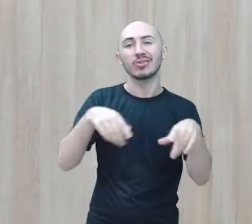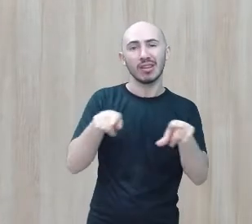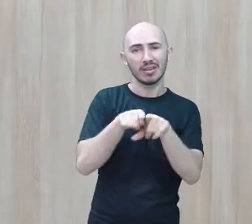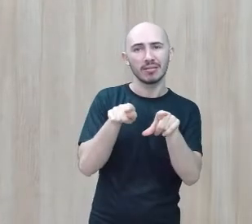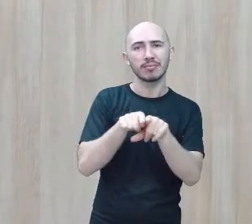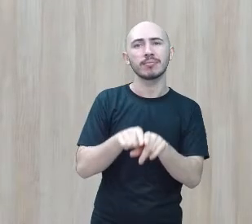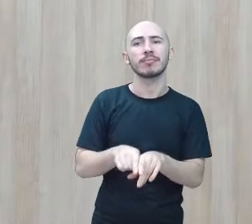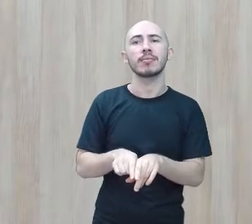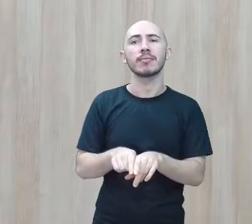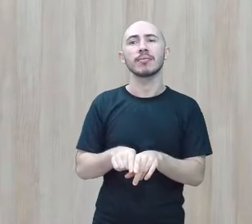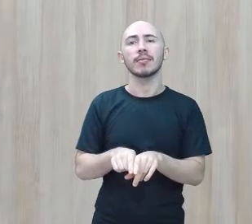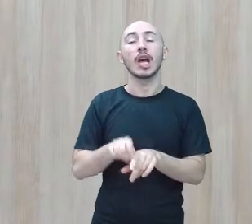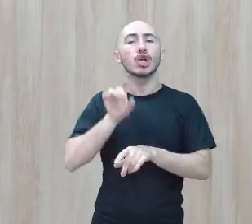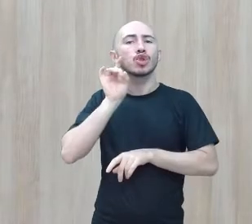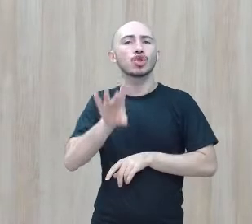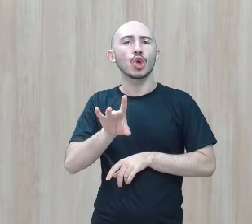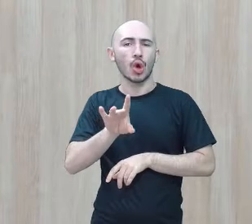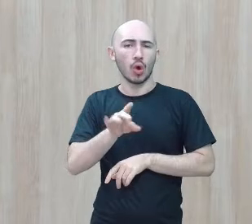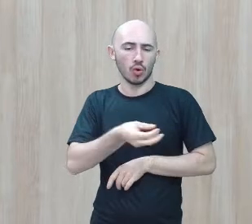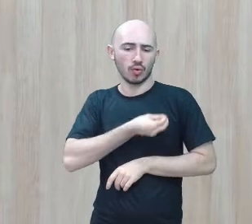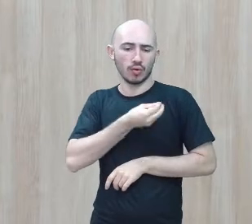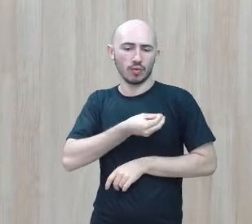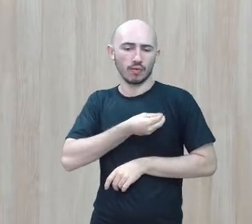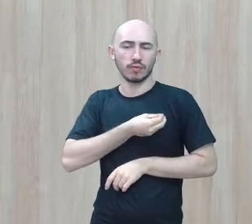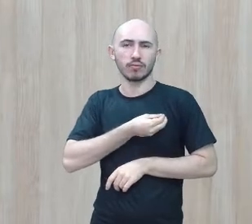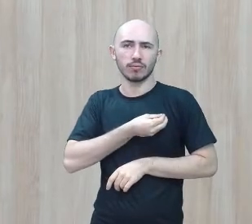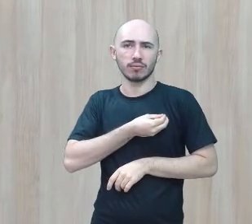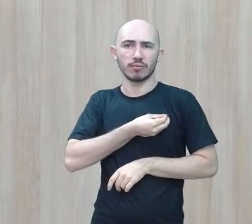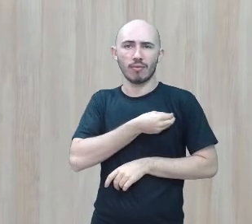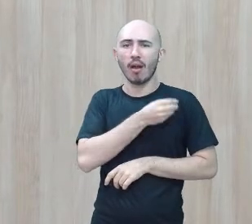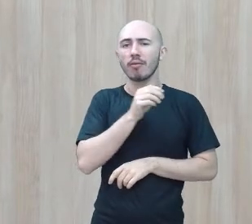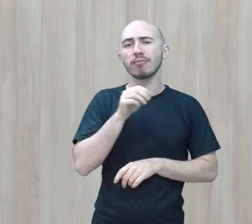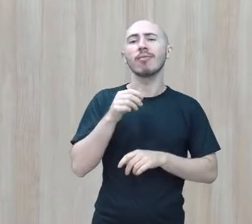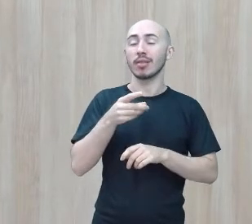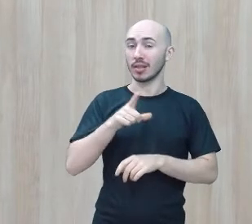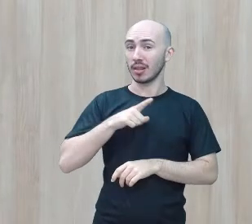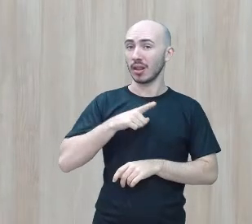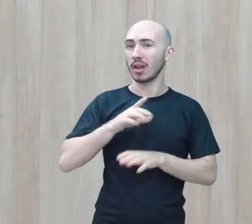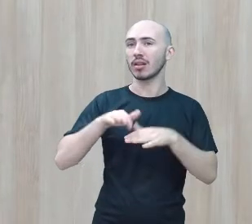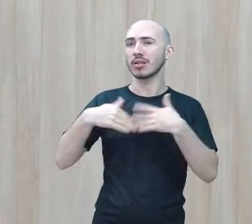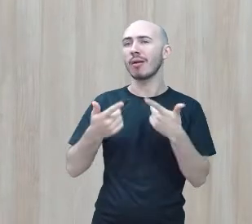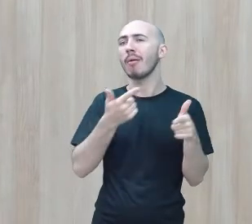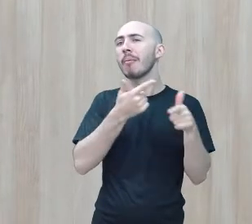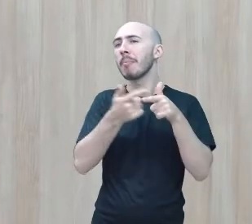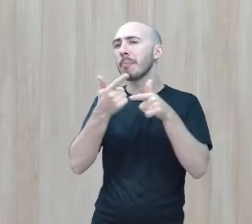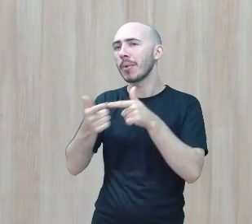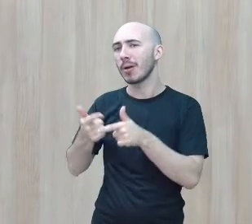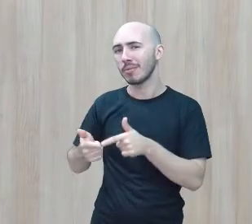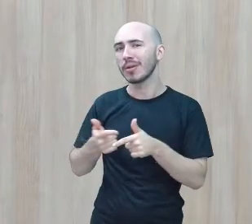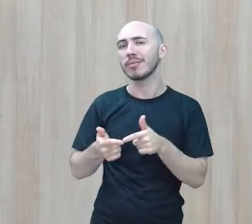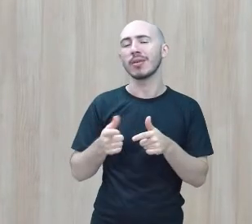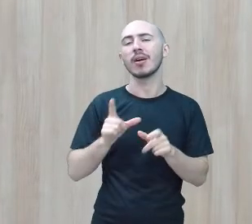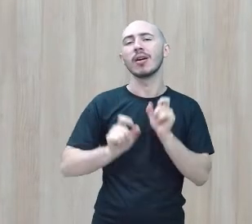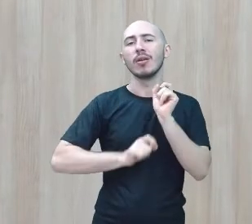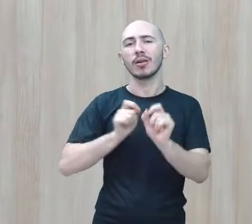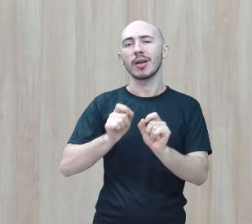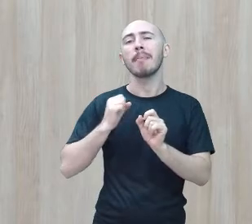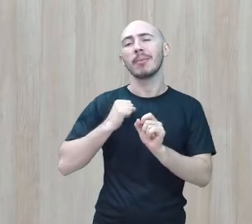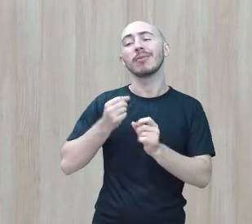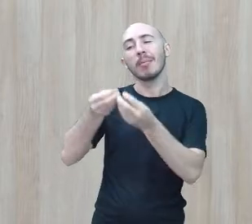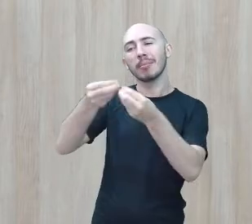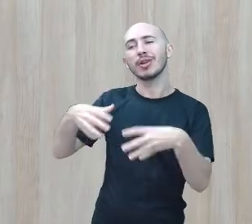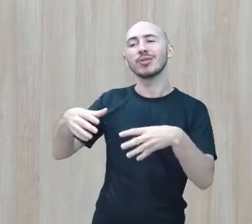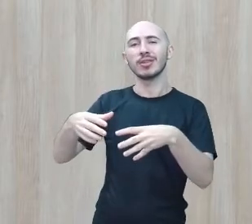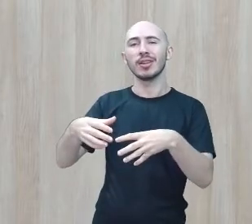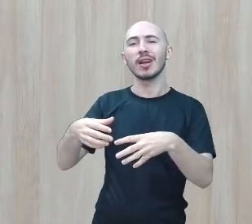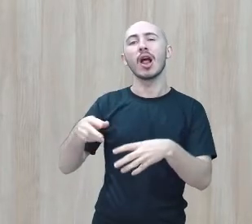aqui vocês para dizer que todos esses problemas vai trazer algum tipo de complicação para cada um de nós,